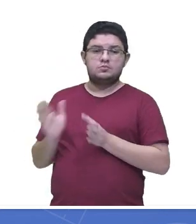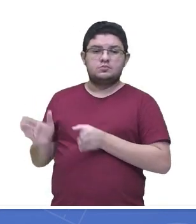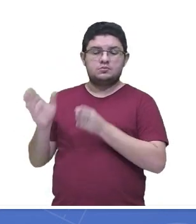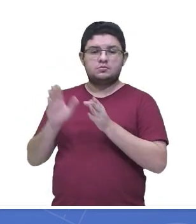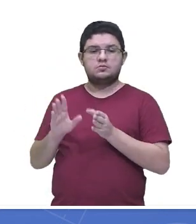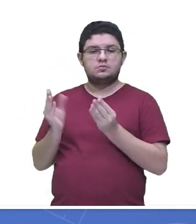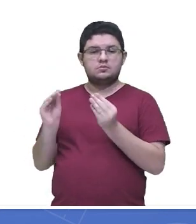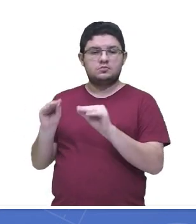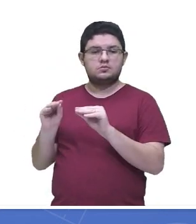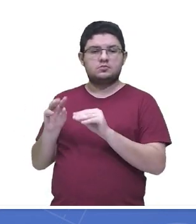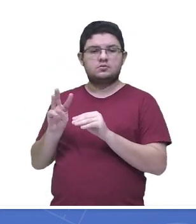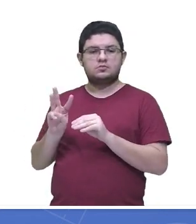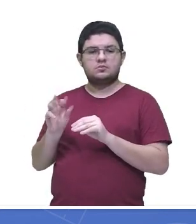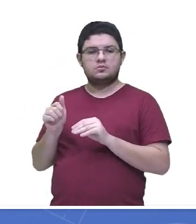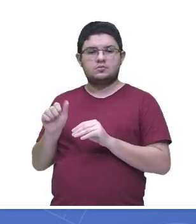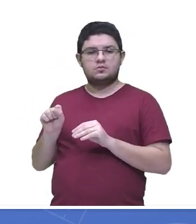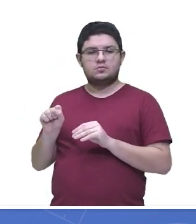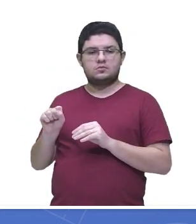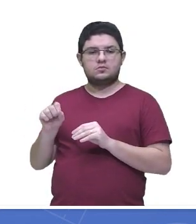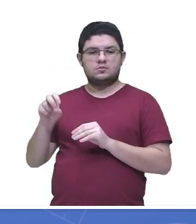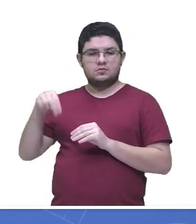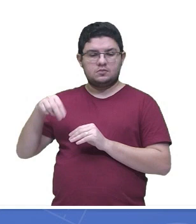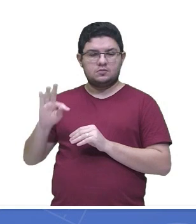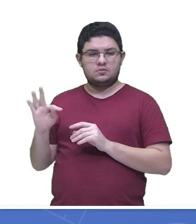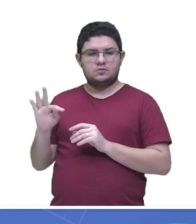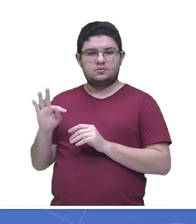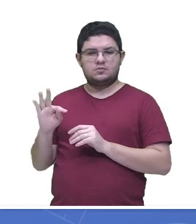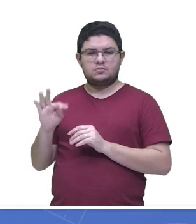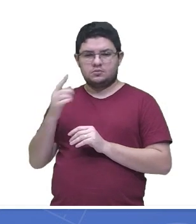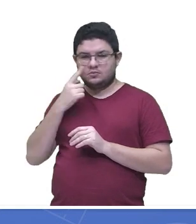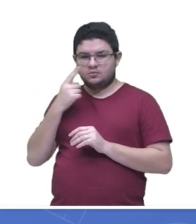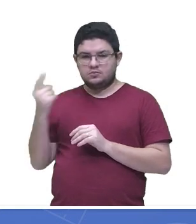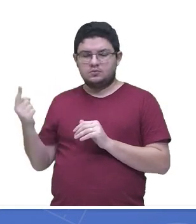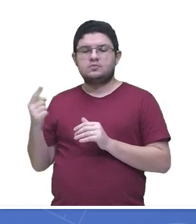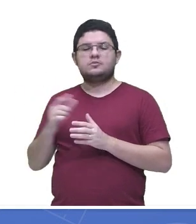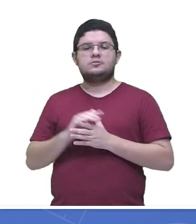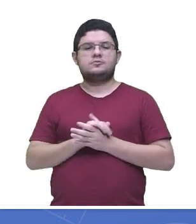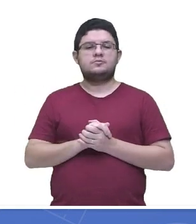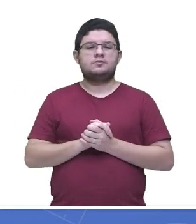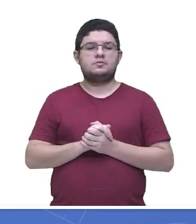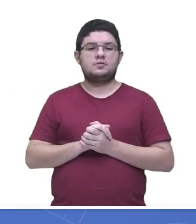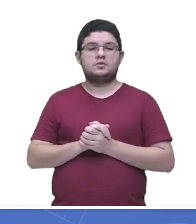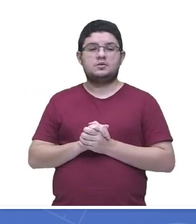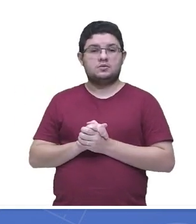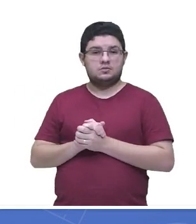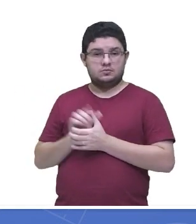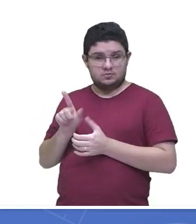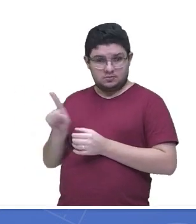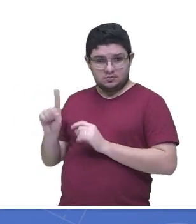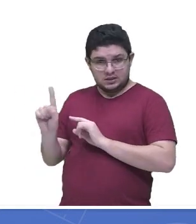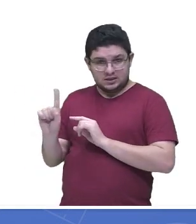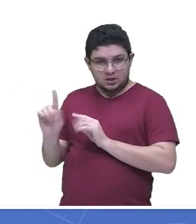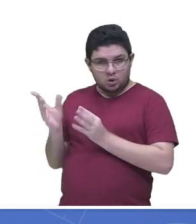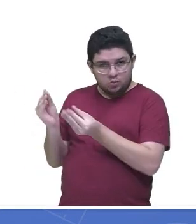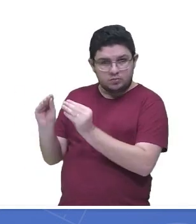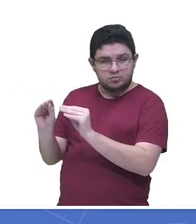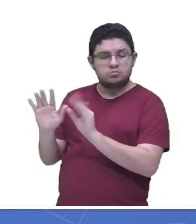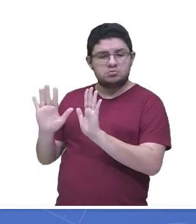I wasn't writing an email. Alright? Forma negativa simples, simples, né,